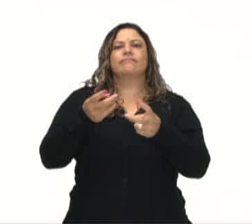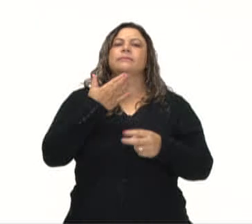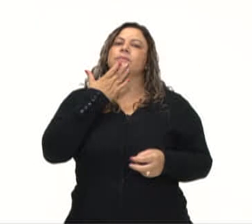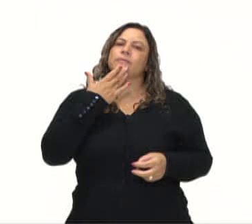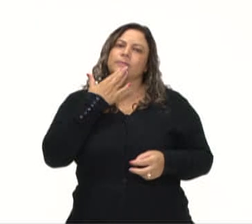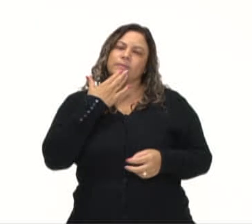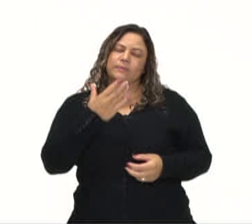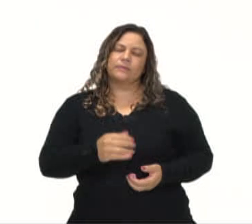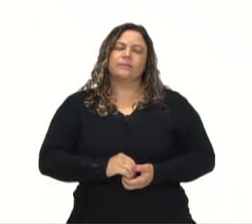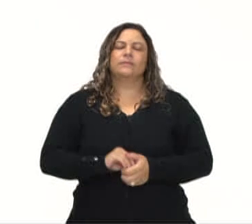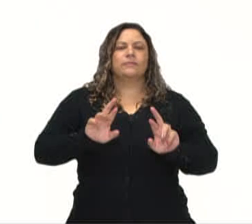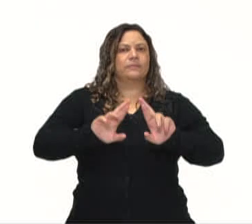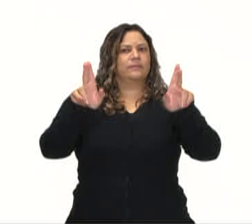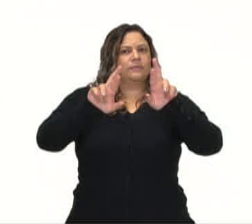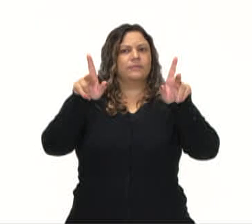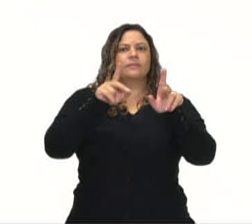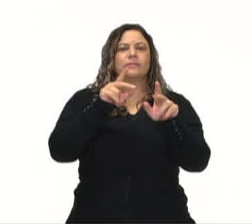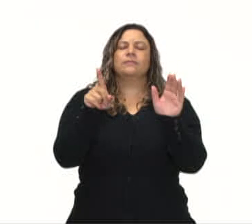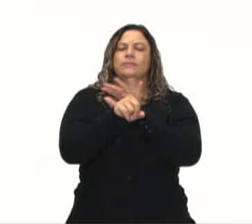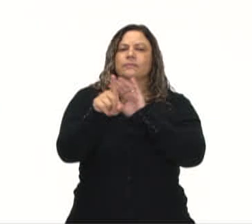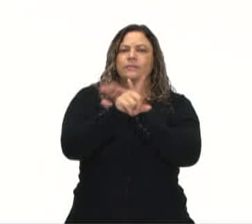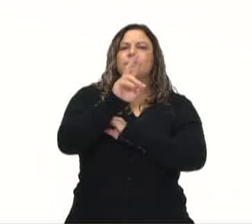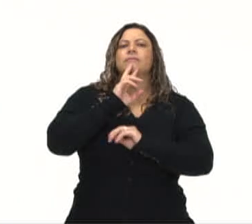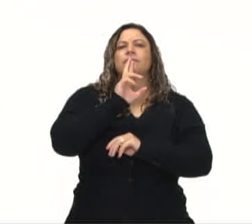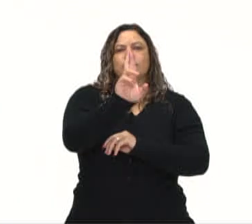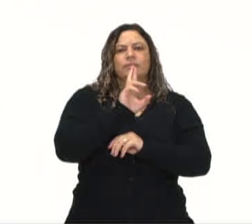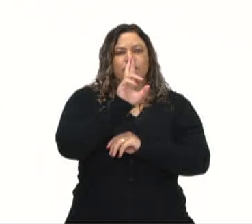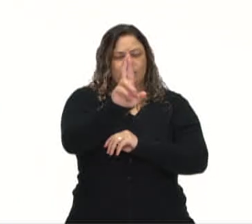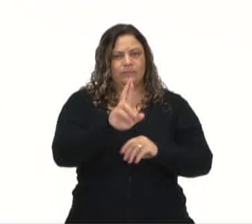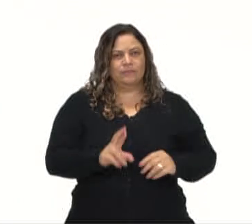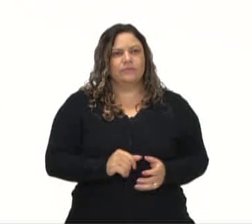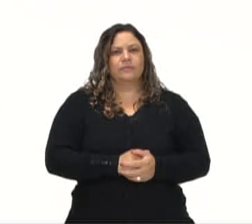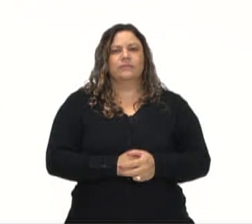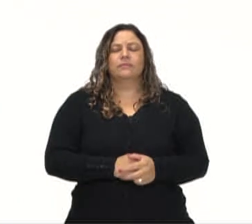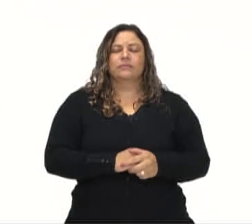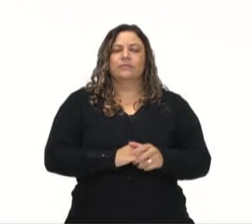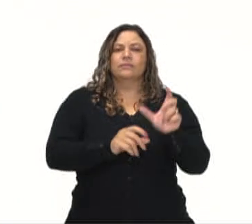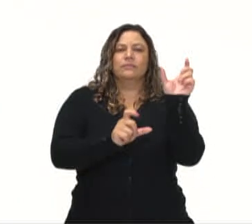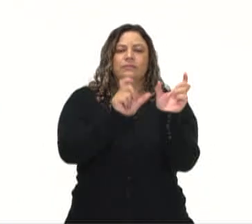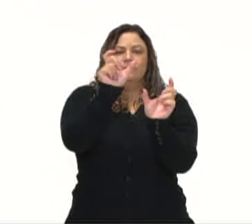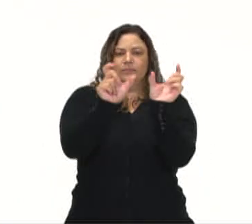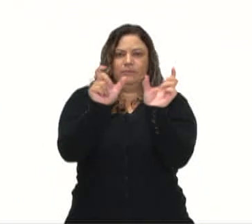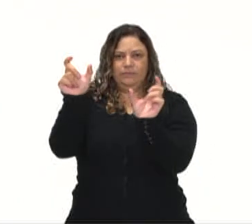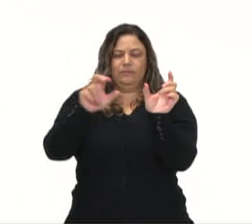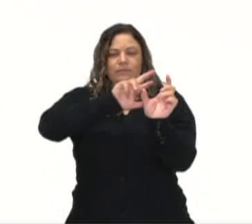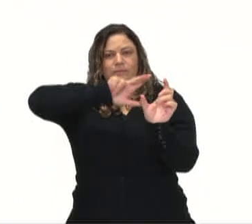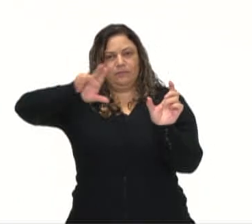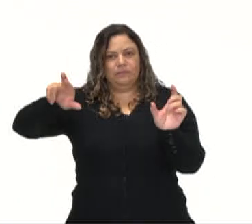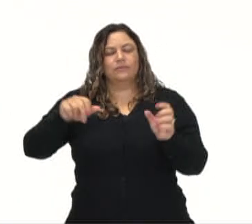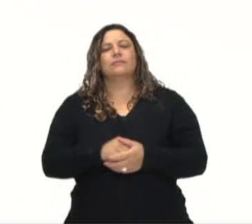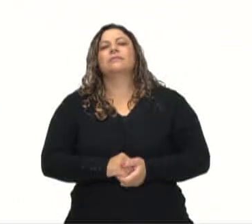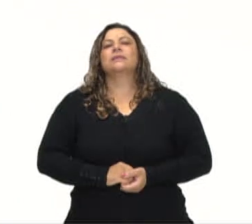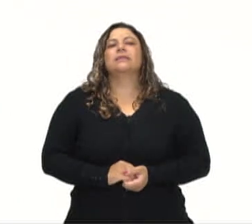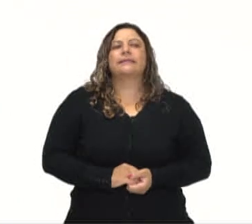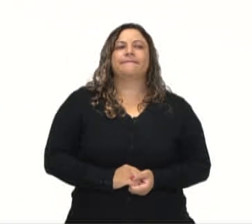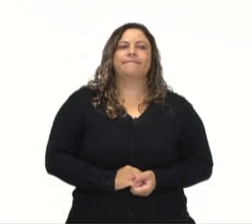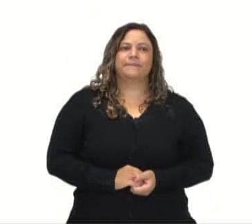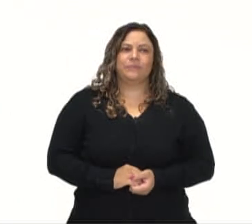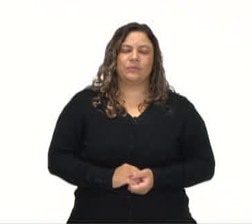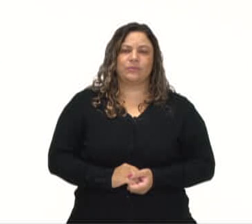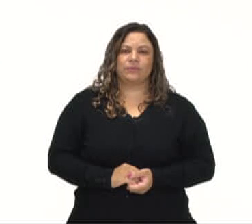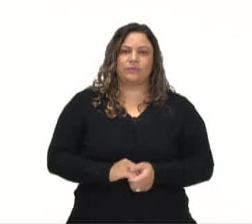diferentes. Responda as perguntas abaixo referente à classificação de cada um desses sistemas, de cada um desses quadrinhos.